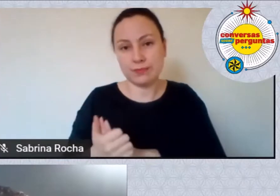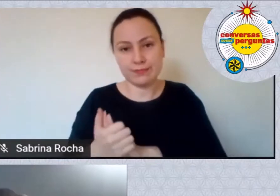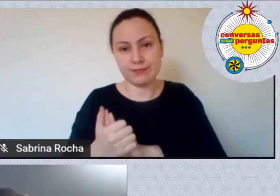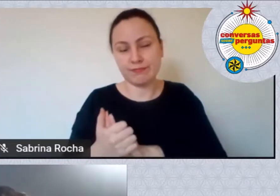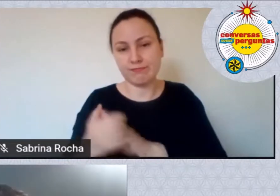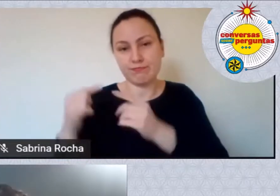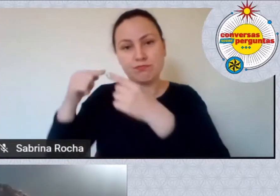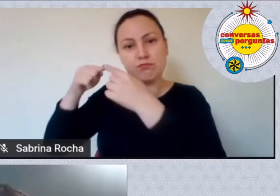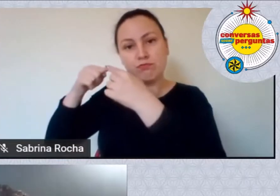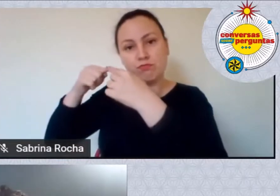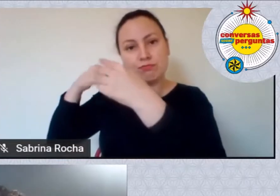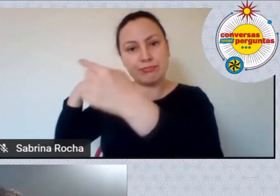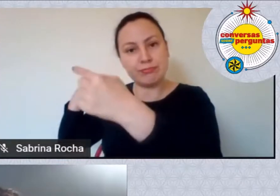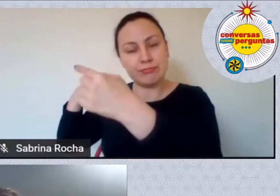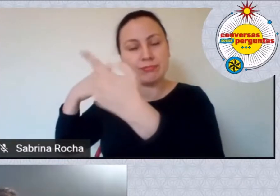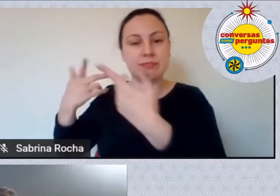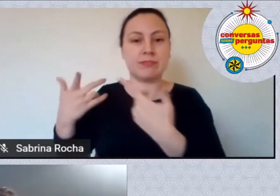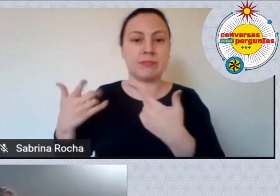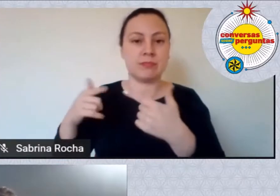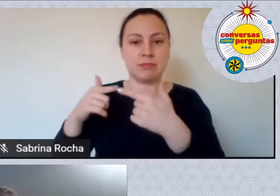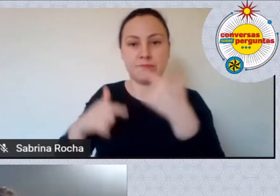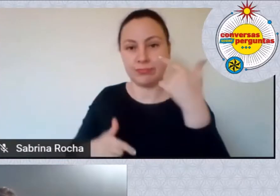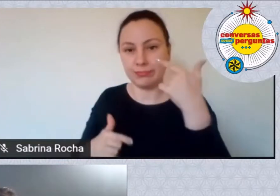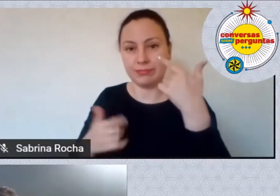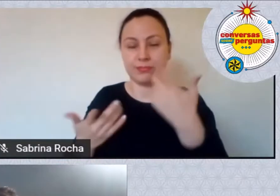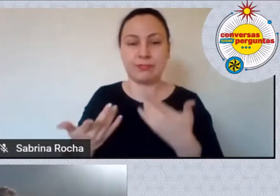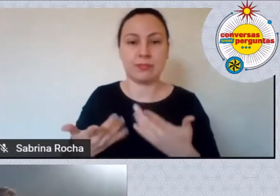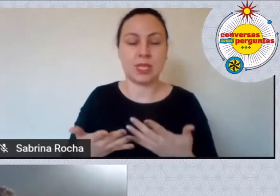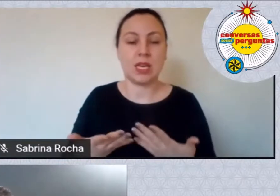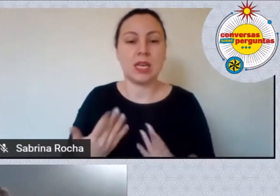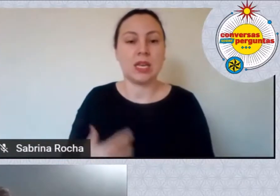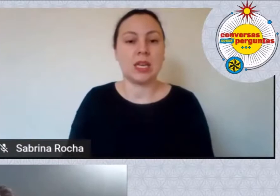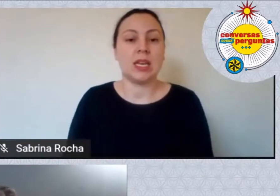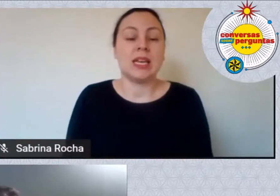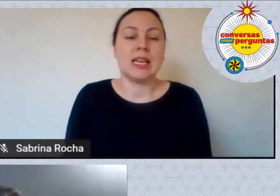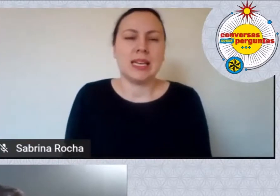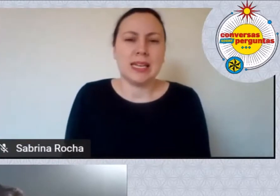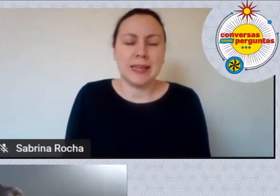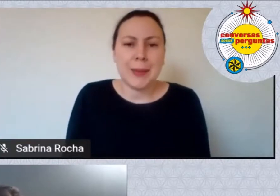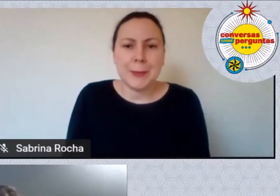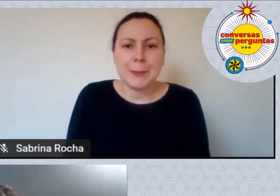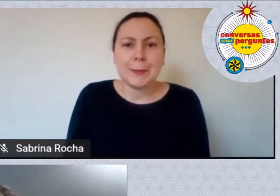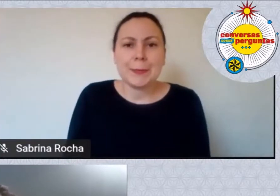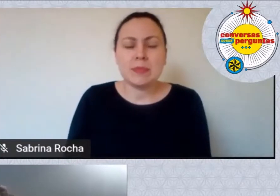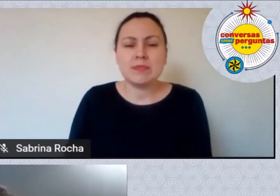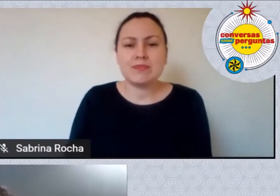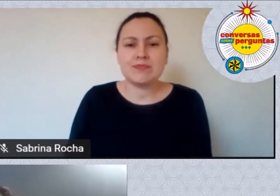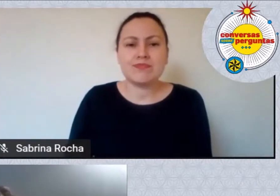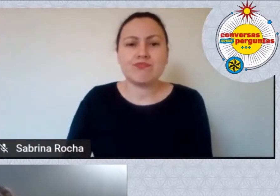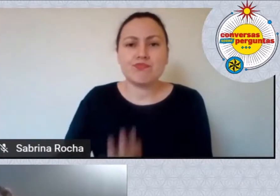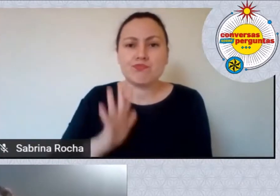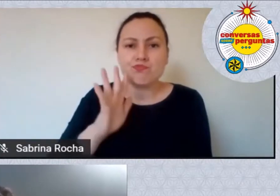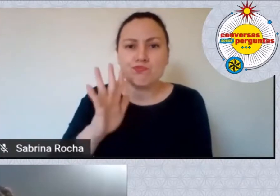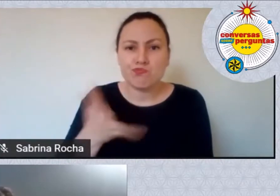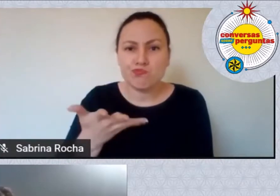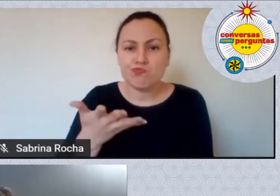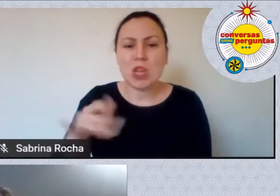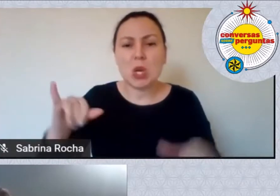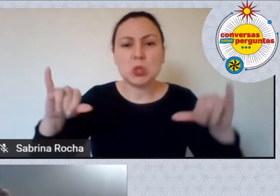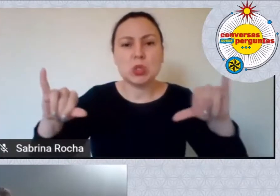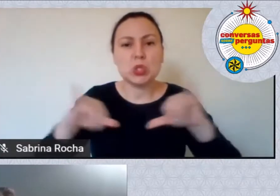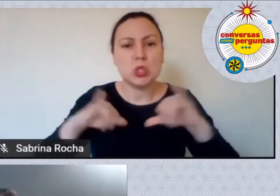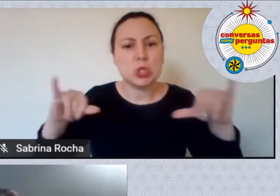nós vínhamos, como você estava apontando, com altíssimos níveis de sofrimento